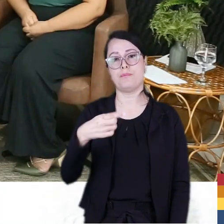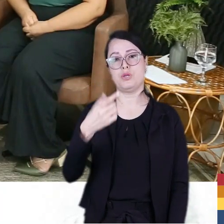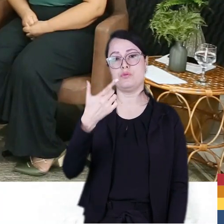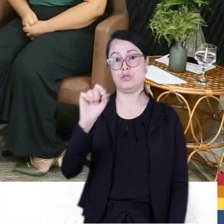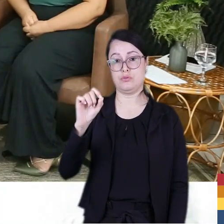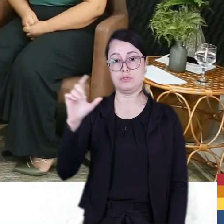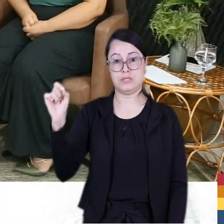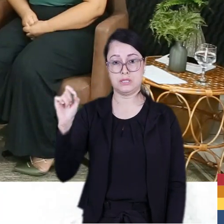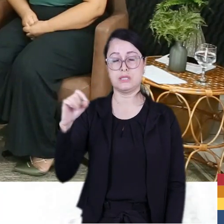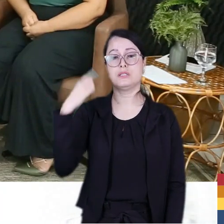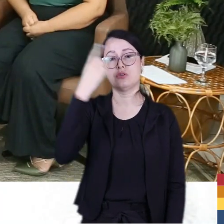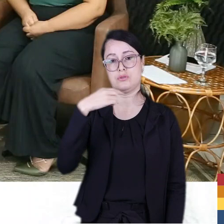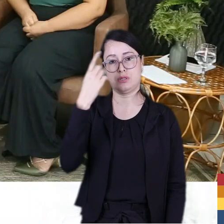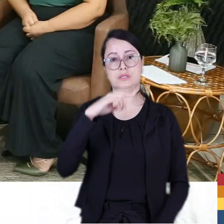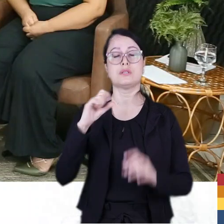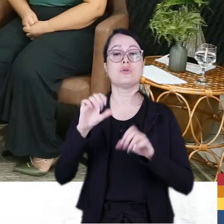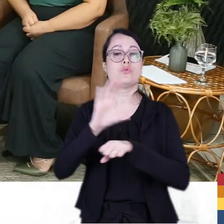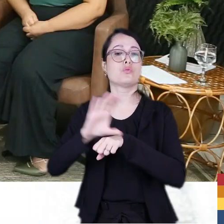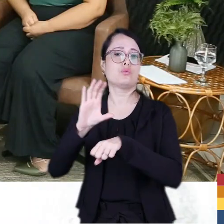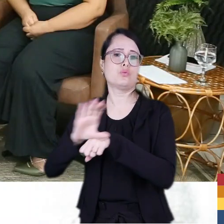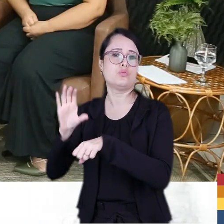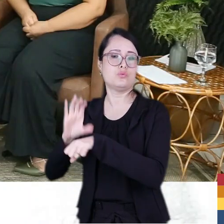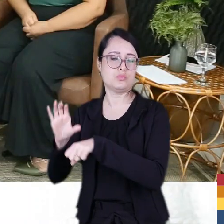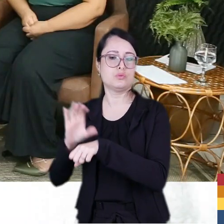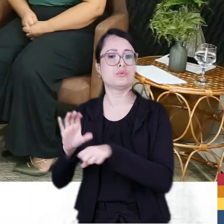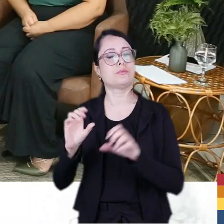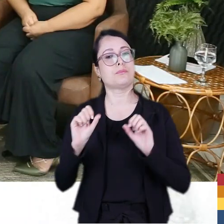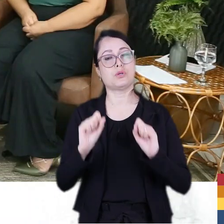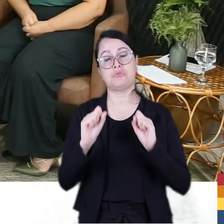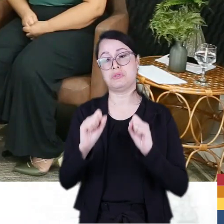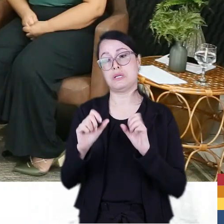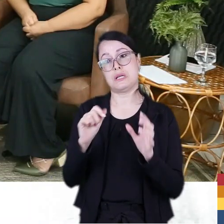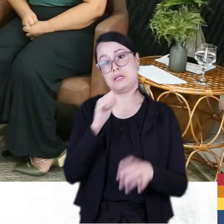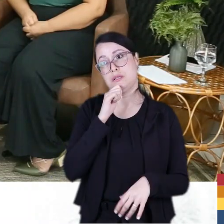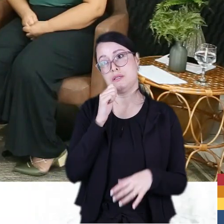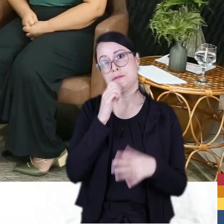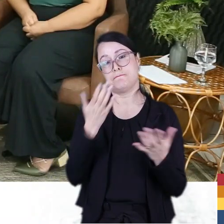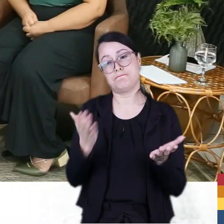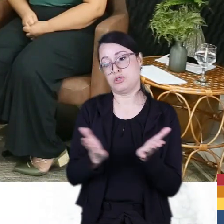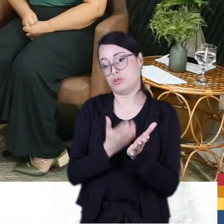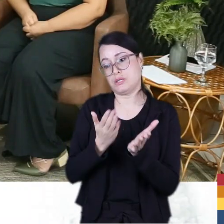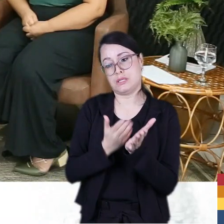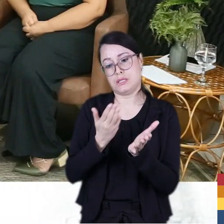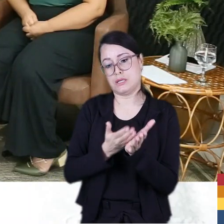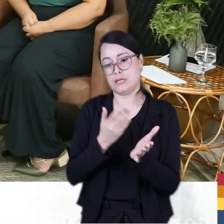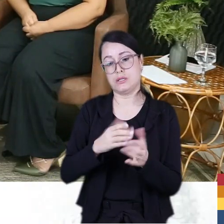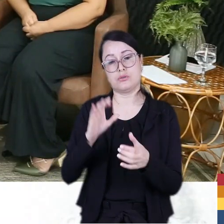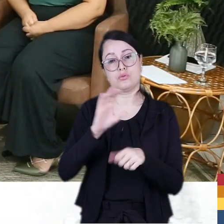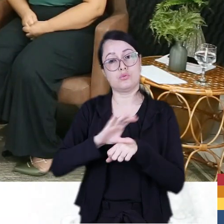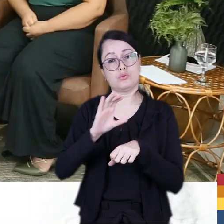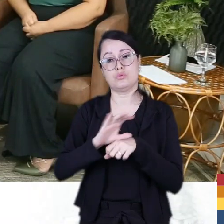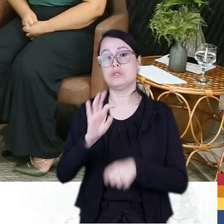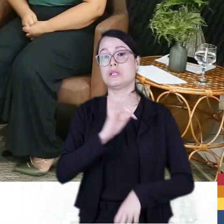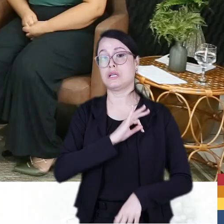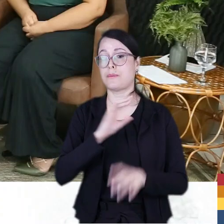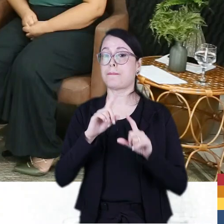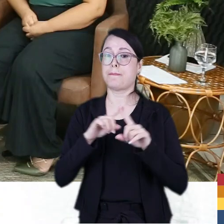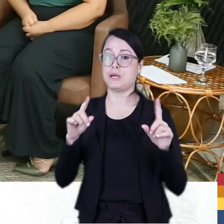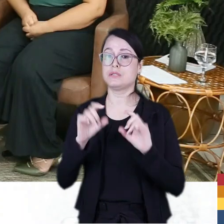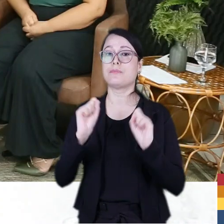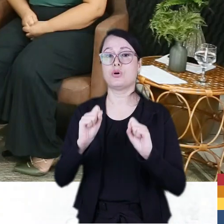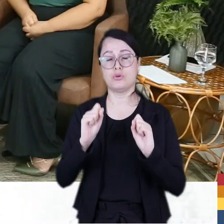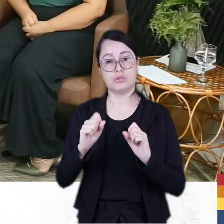em caráter experimental e as cargas horárias variam elas podem ser de 800 mil mil e duzentas horas esses